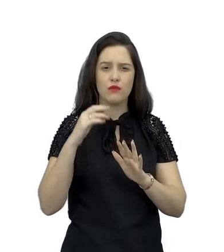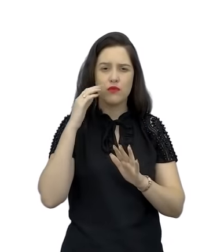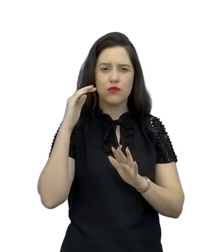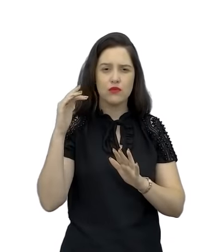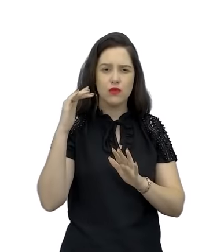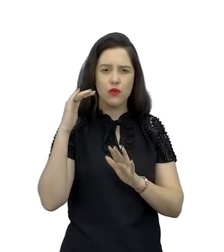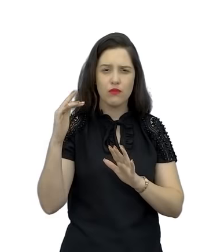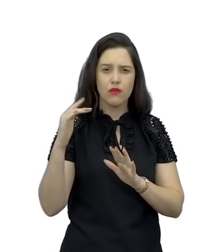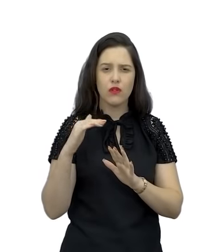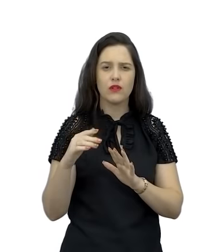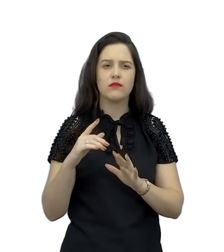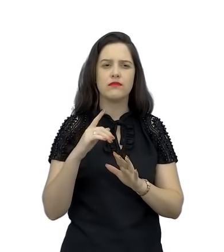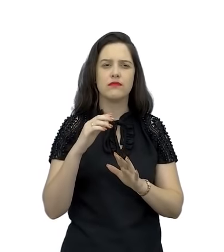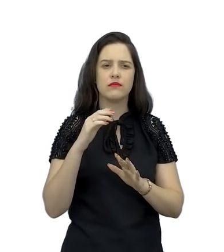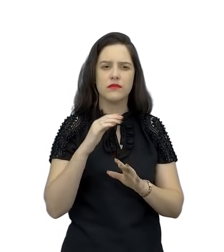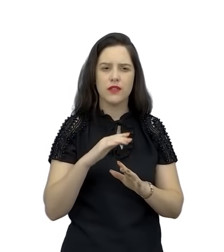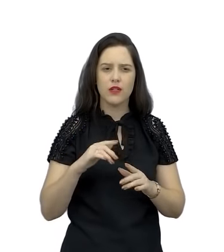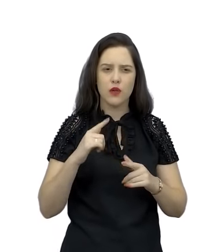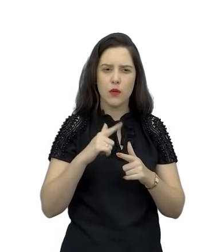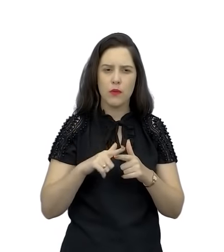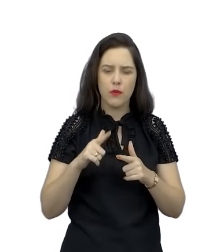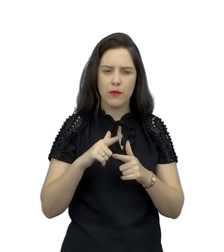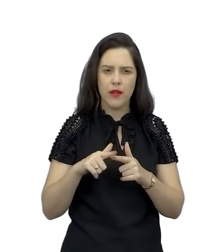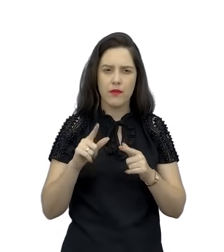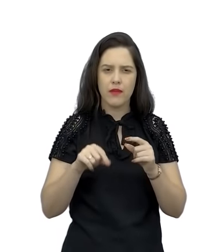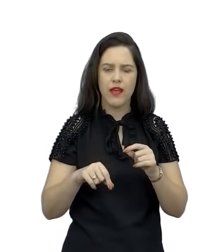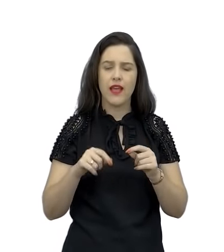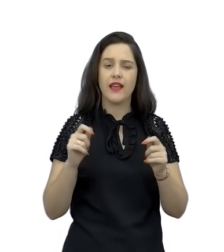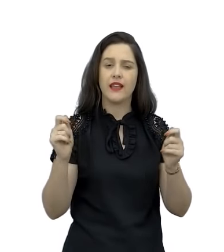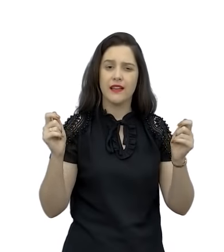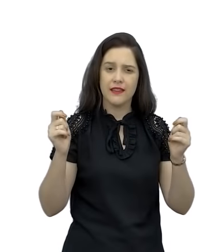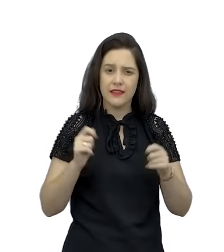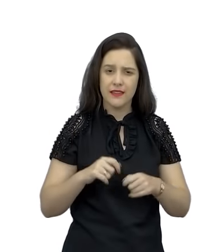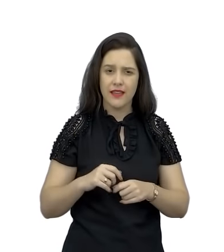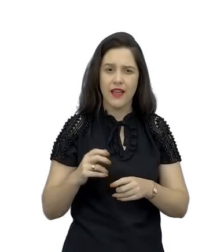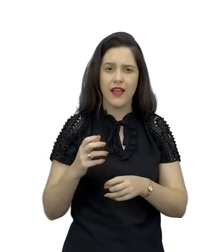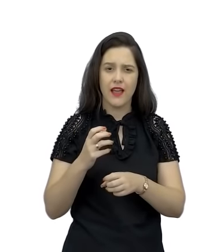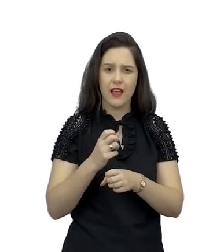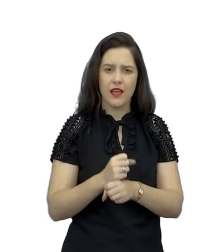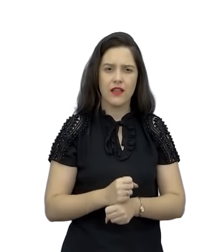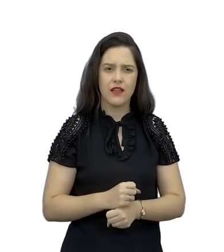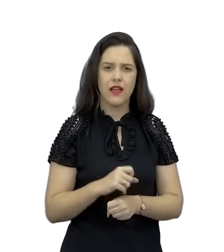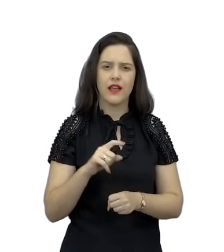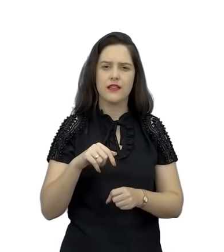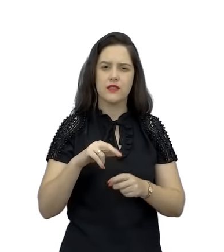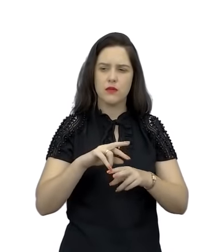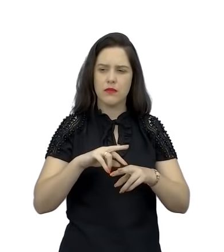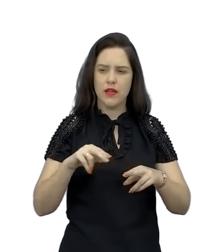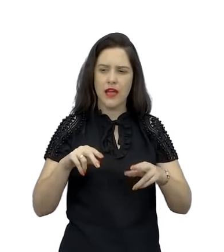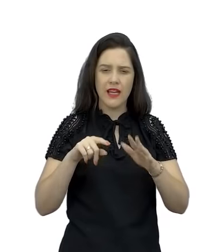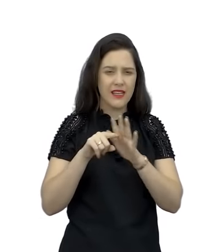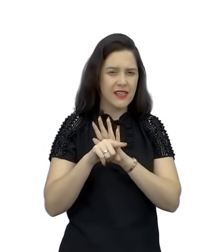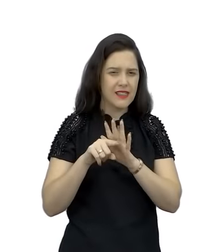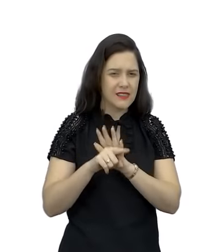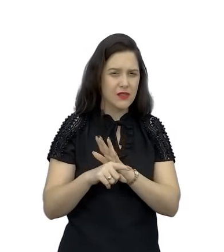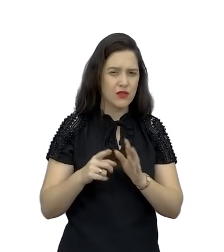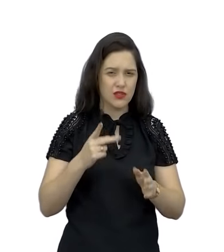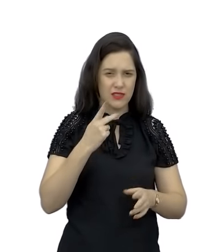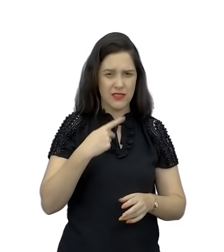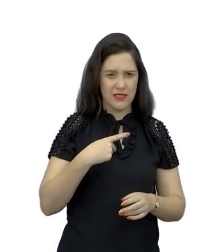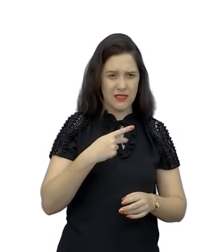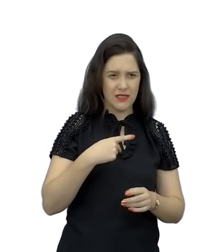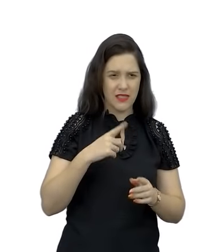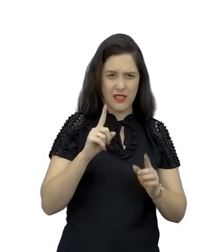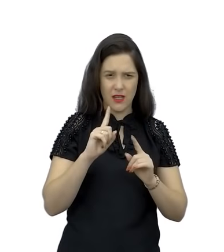considera, essência do problema é a necessidade. Assim, uma questão em si não caracteriza